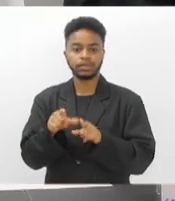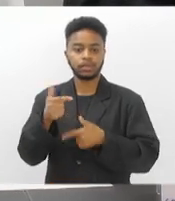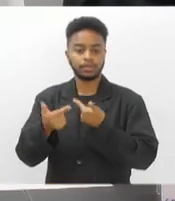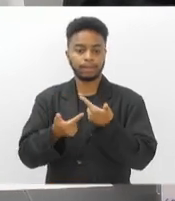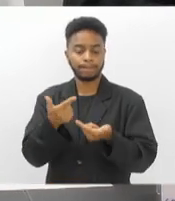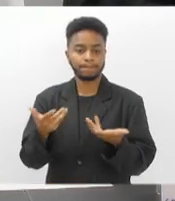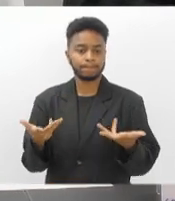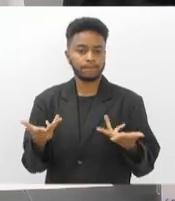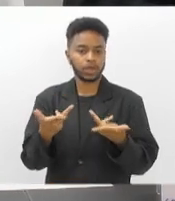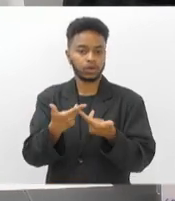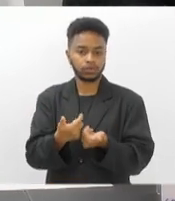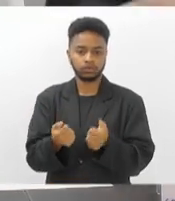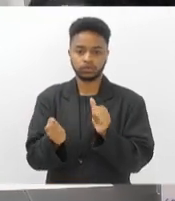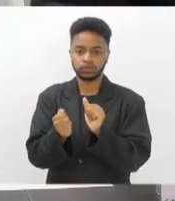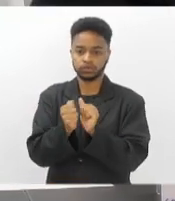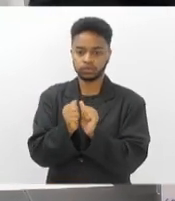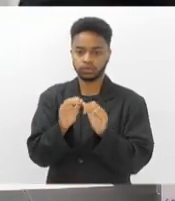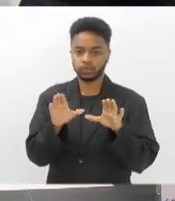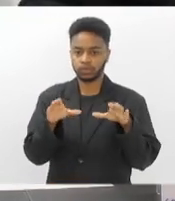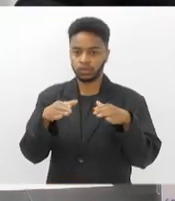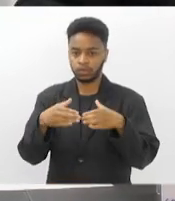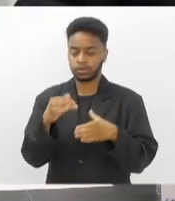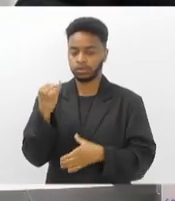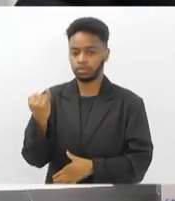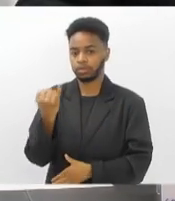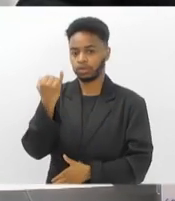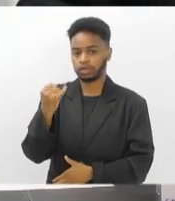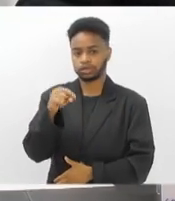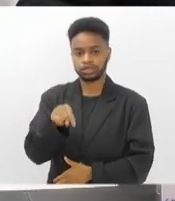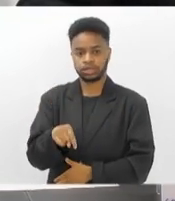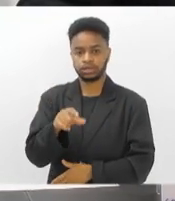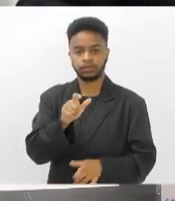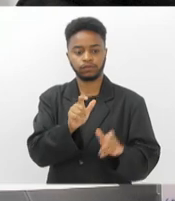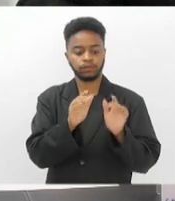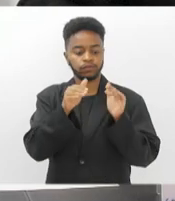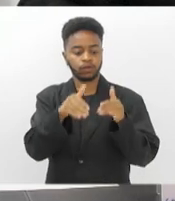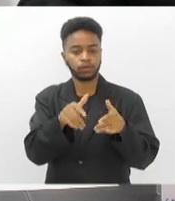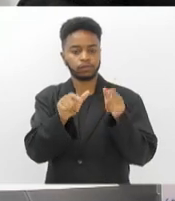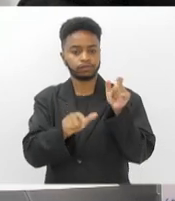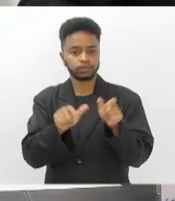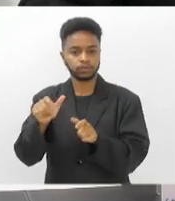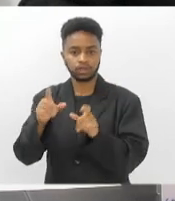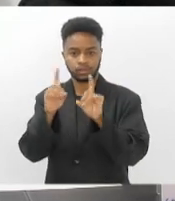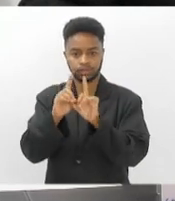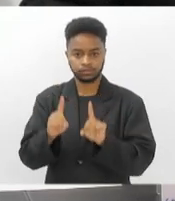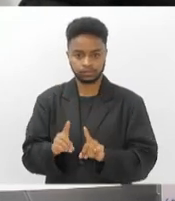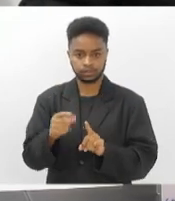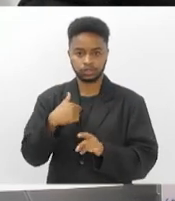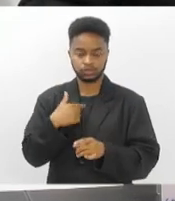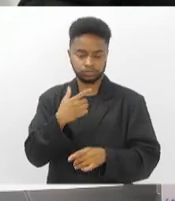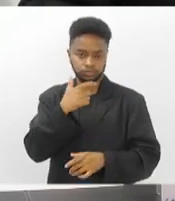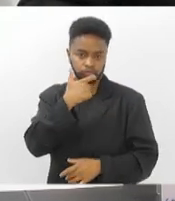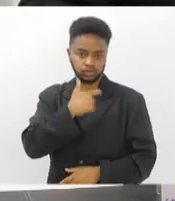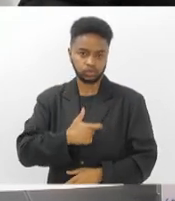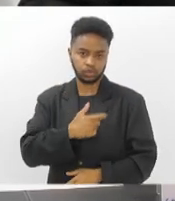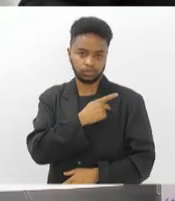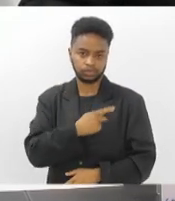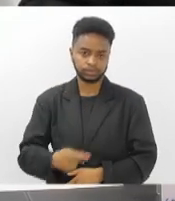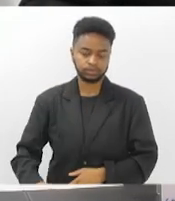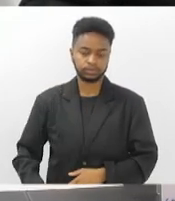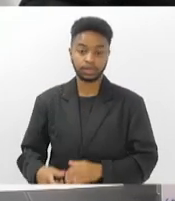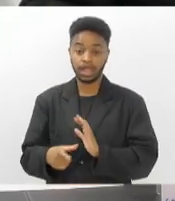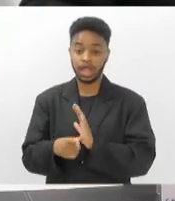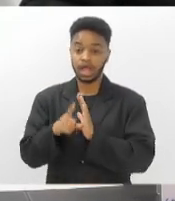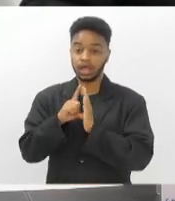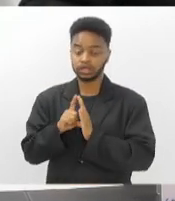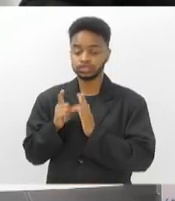dentro desse dessa comissão tão importante que é a comissão da pessoa com deficiência que eu tenho a honra de presidir muito bem eu queria antes